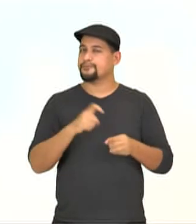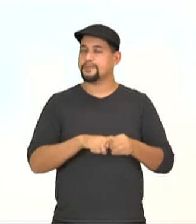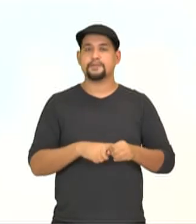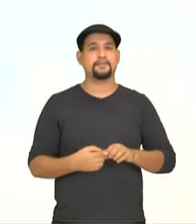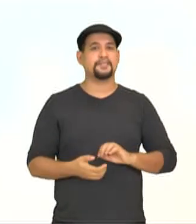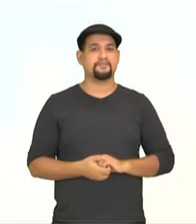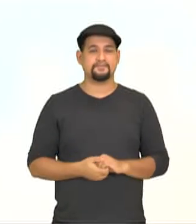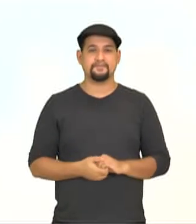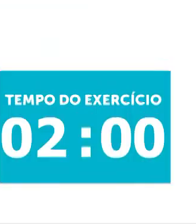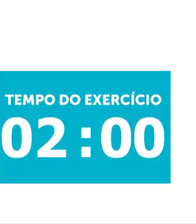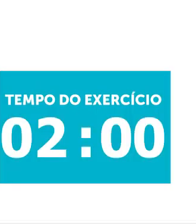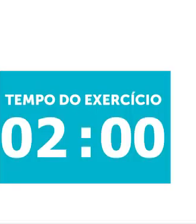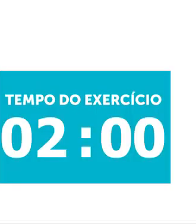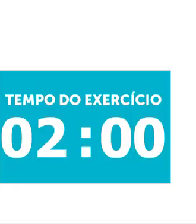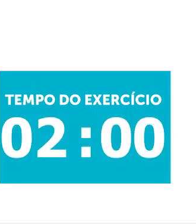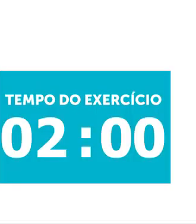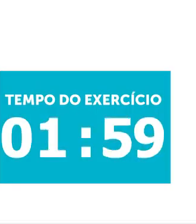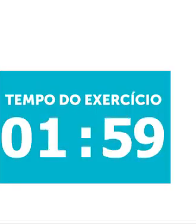para corrigir.